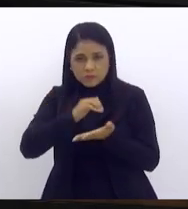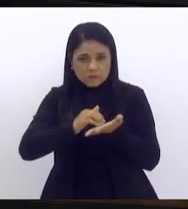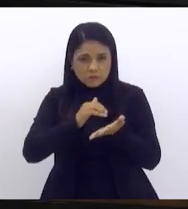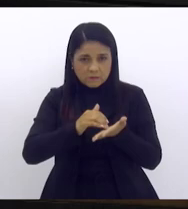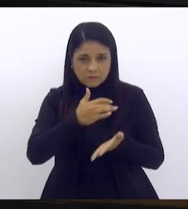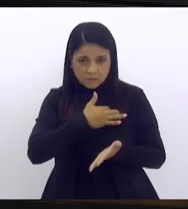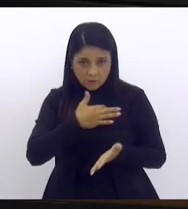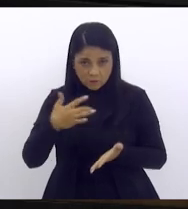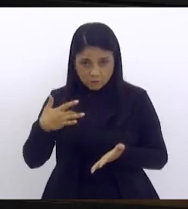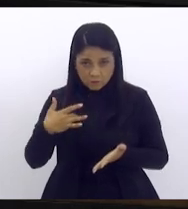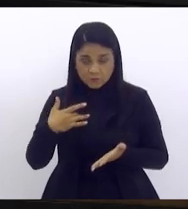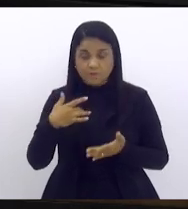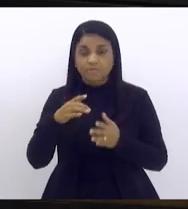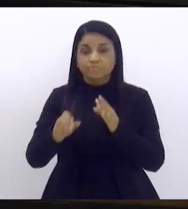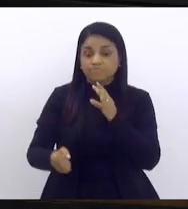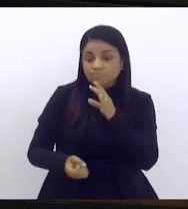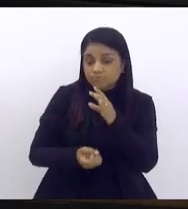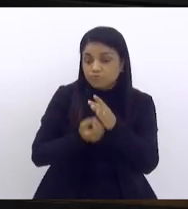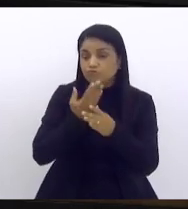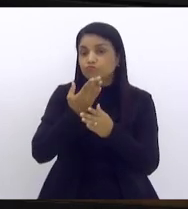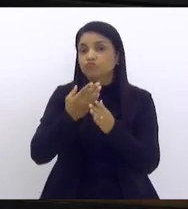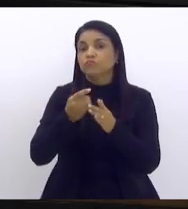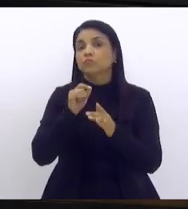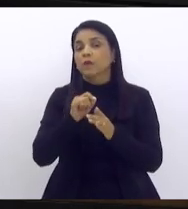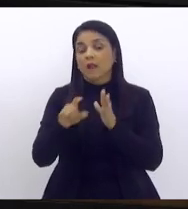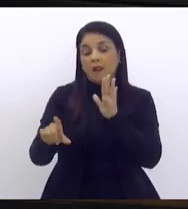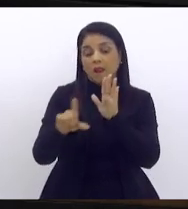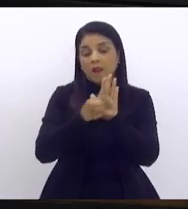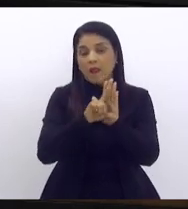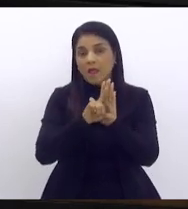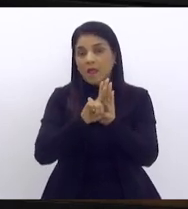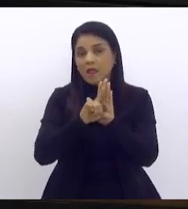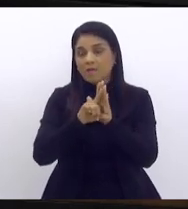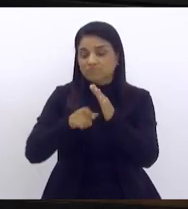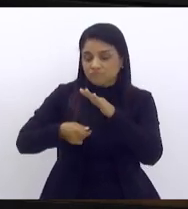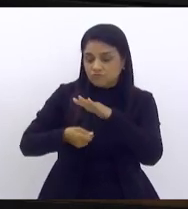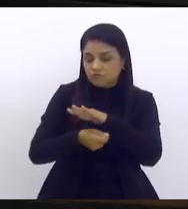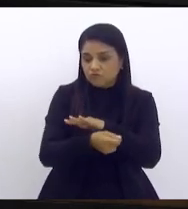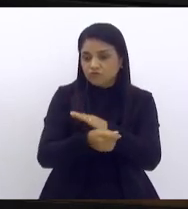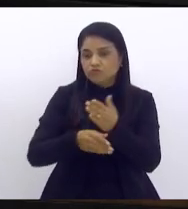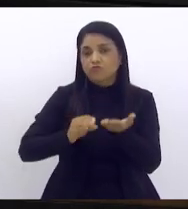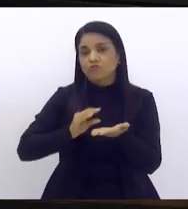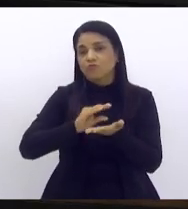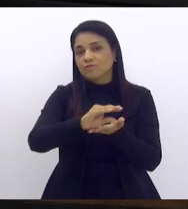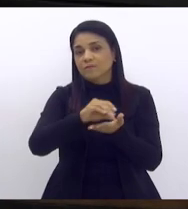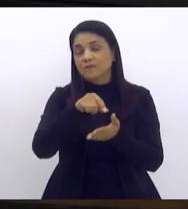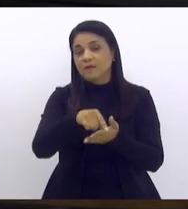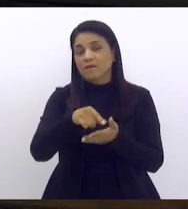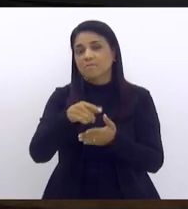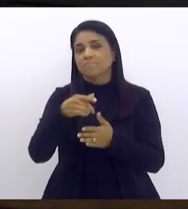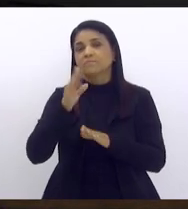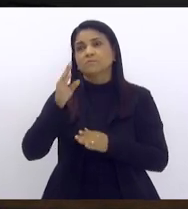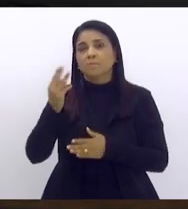Saúde, surgiu a partir de uma lei de cofinanciamento que já estava em prática no Maranhão.